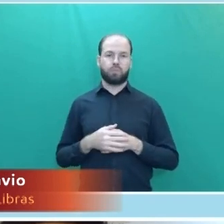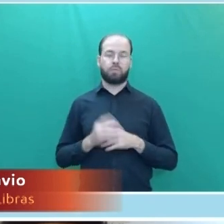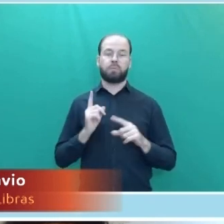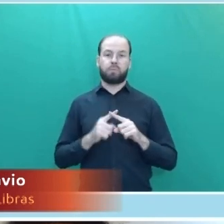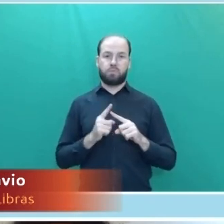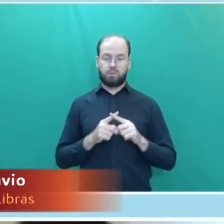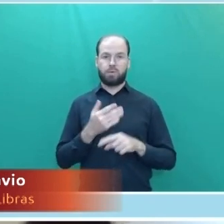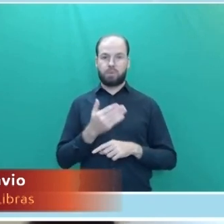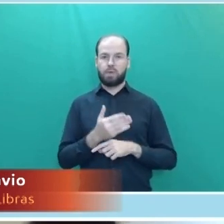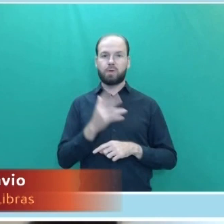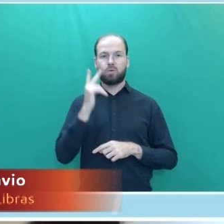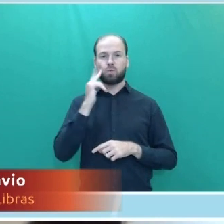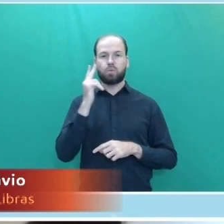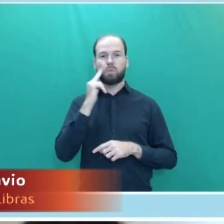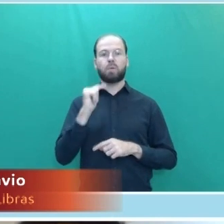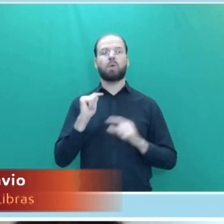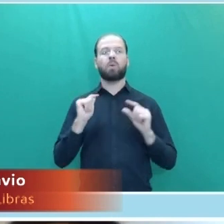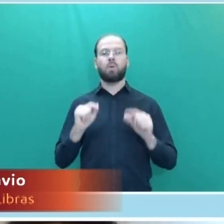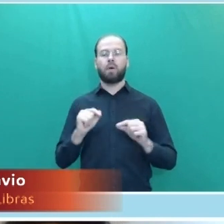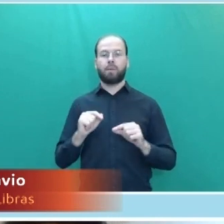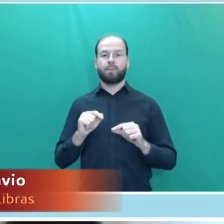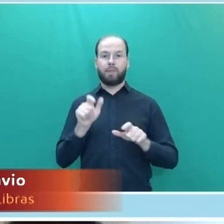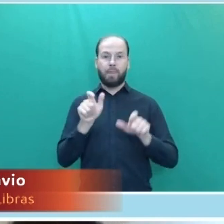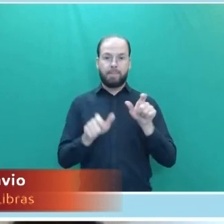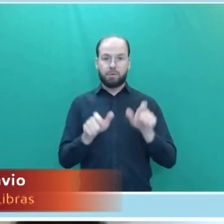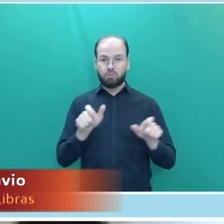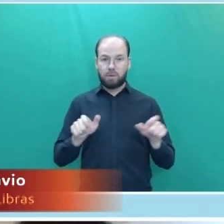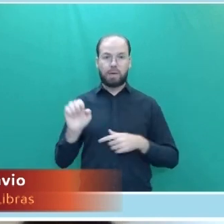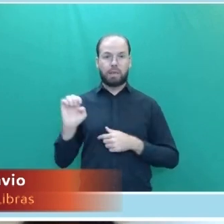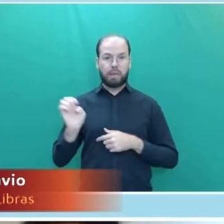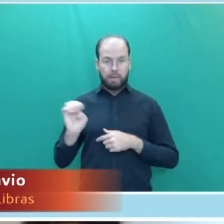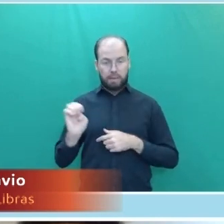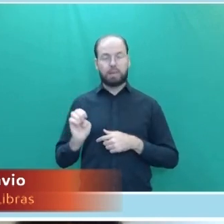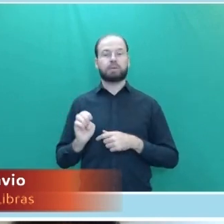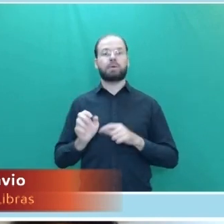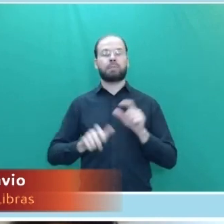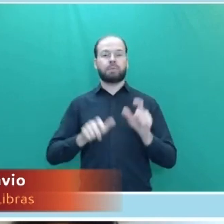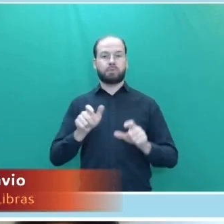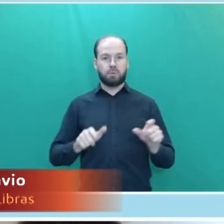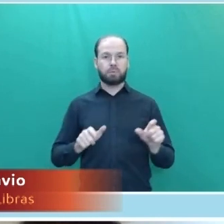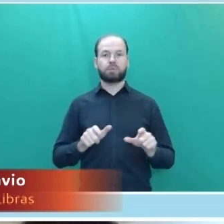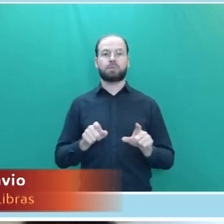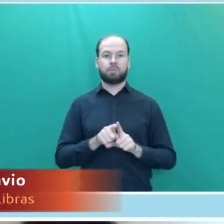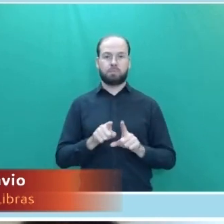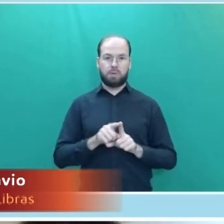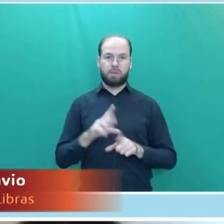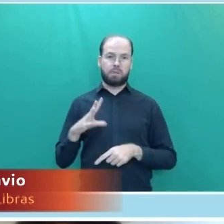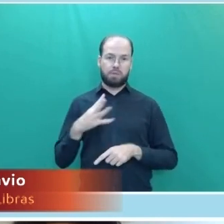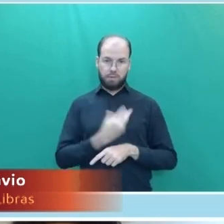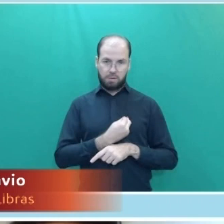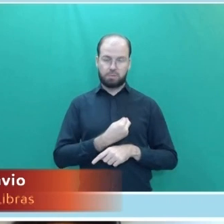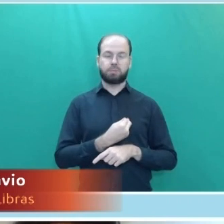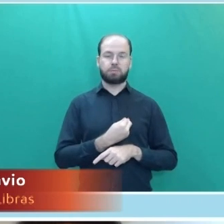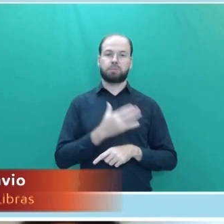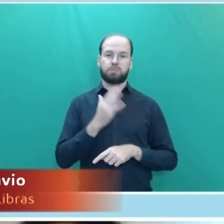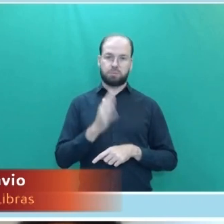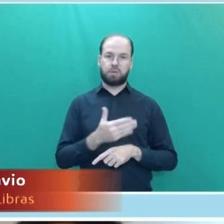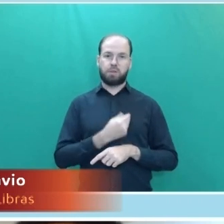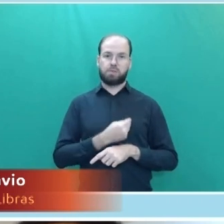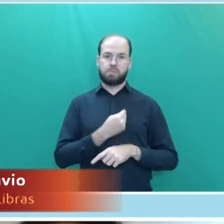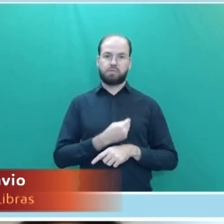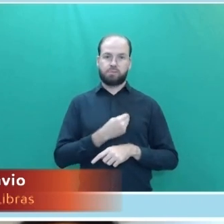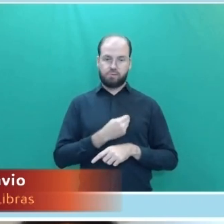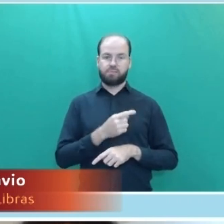geralmente, os personagens gays, as personagens, até mesmo os personagens trans, né? Eles já vão